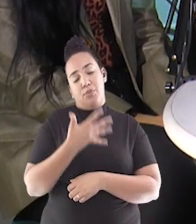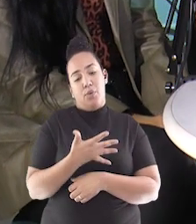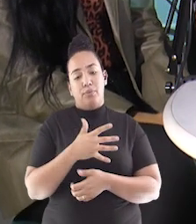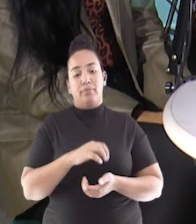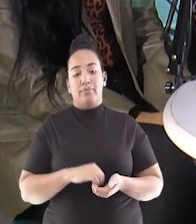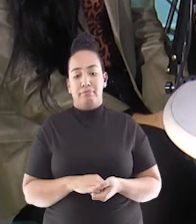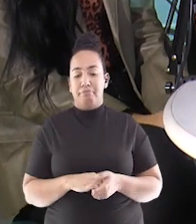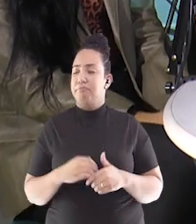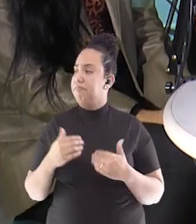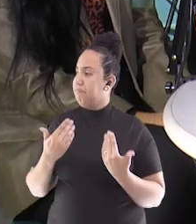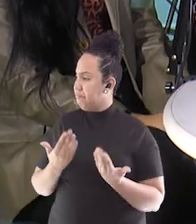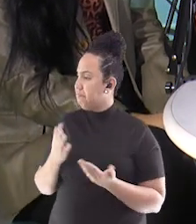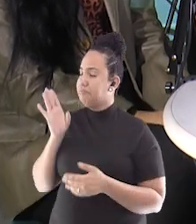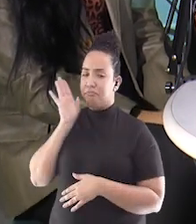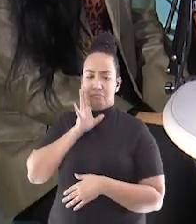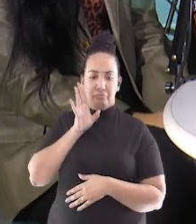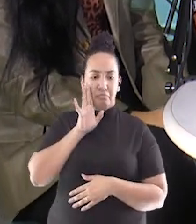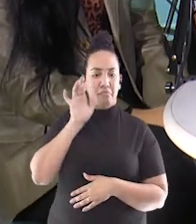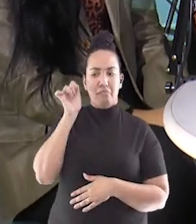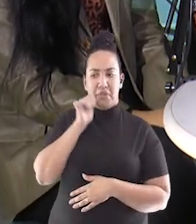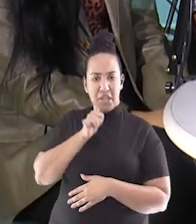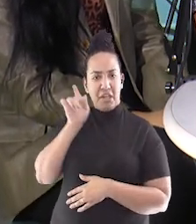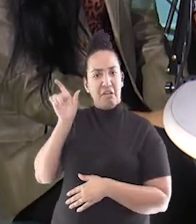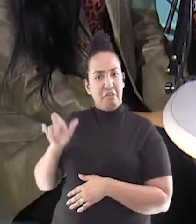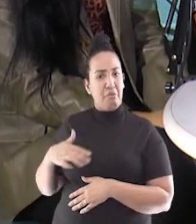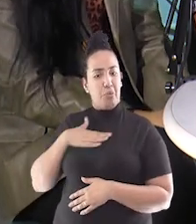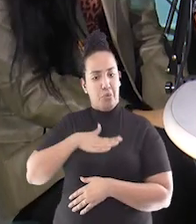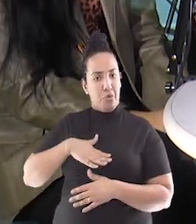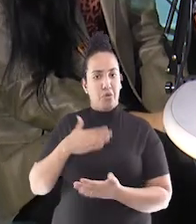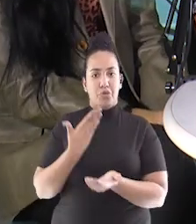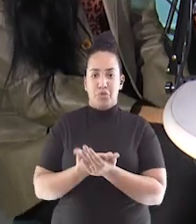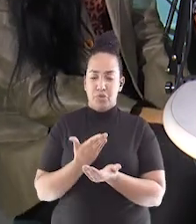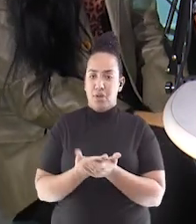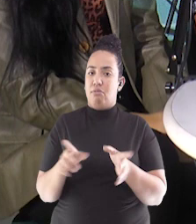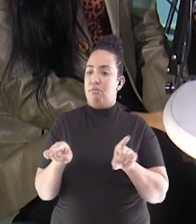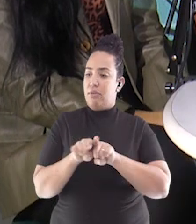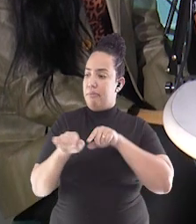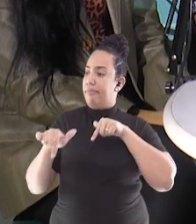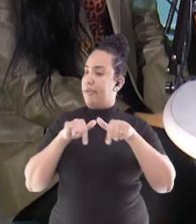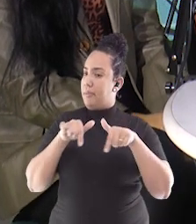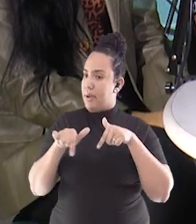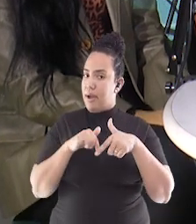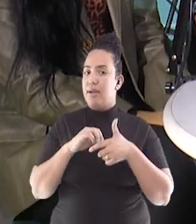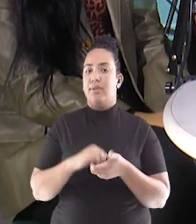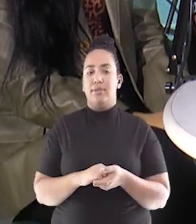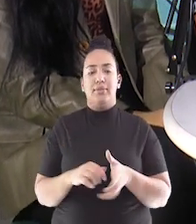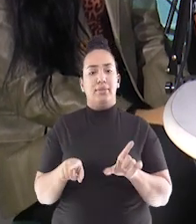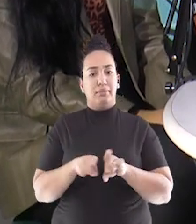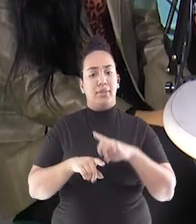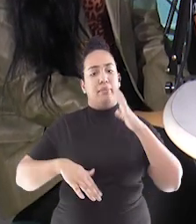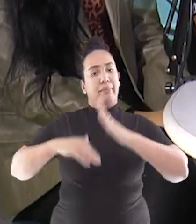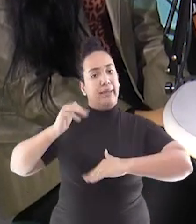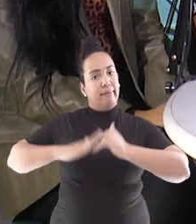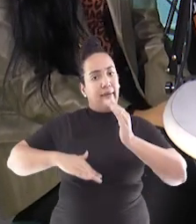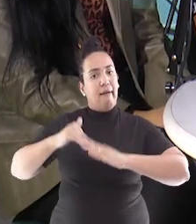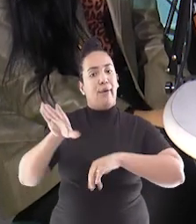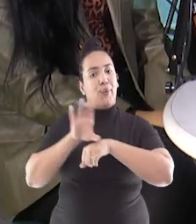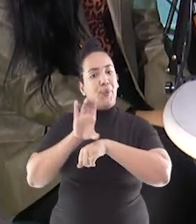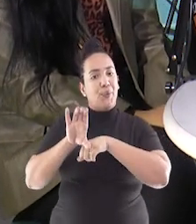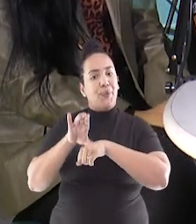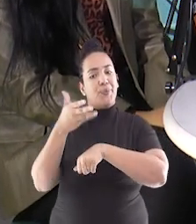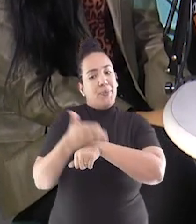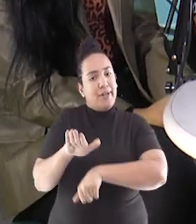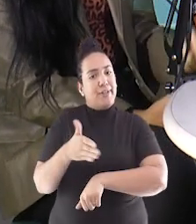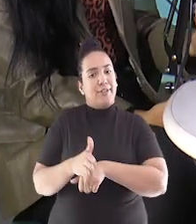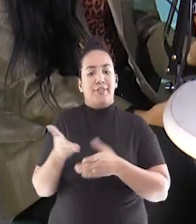Ah, legal. Então sabemos que a Ana, que além de estudar, ainda tá ali trabalhando, E né? tá desenvolvendo, né, as habilidades também. Você fez o